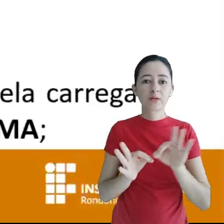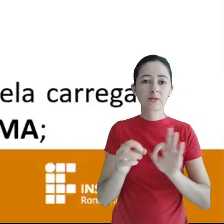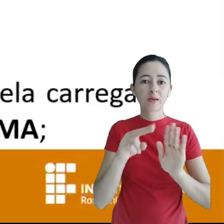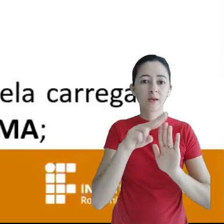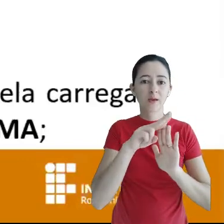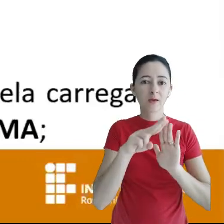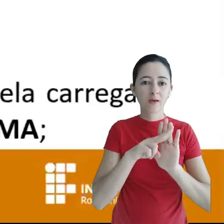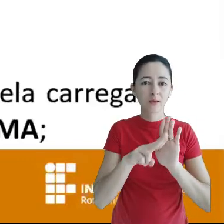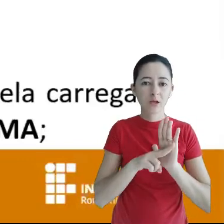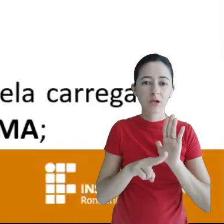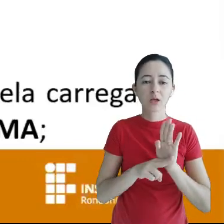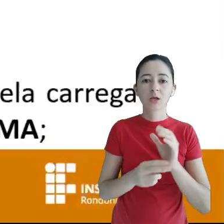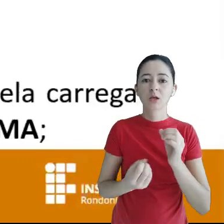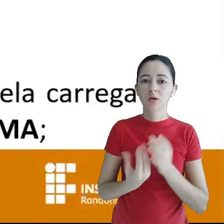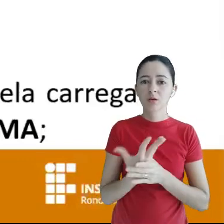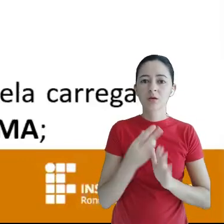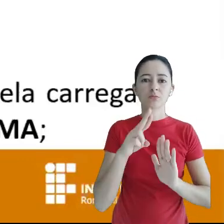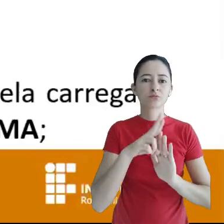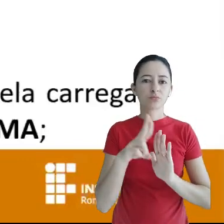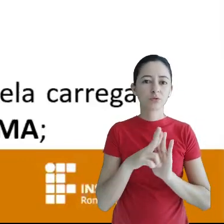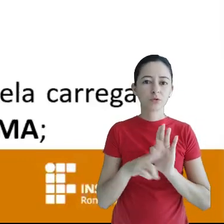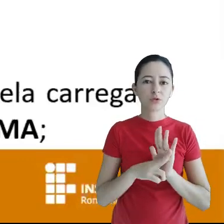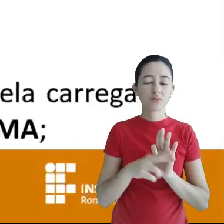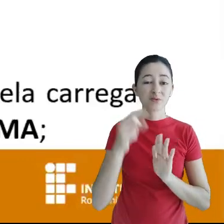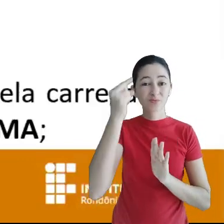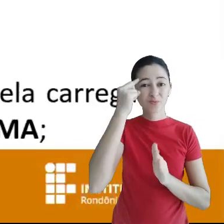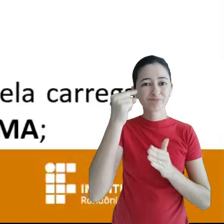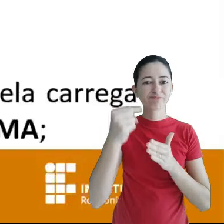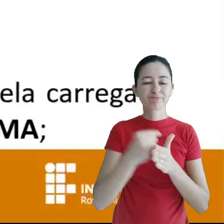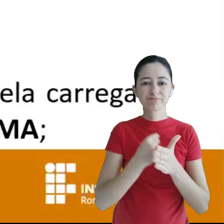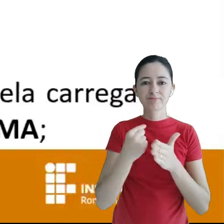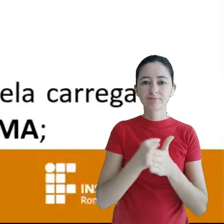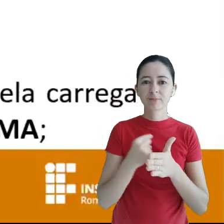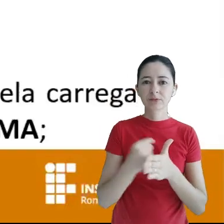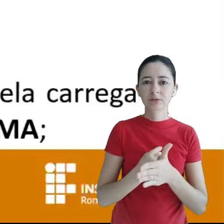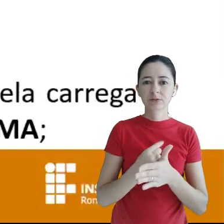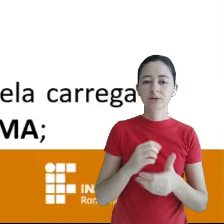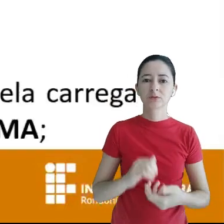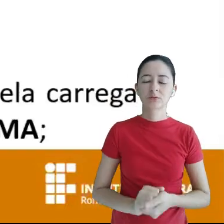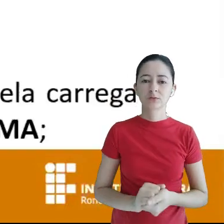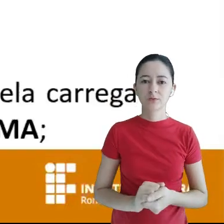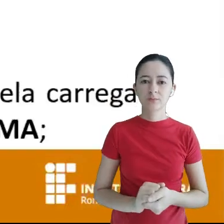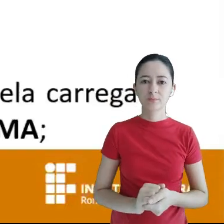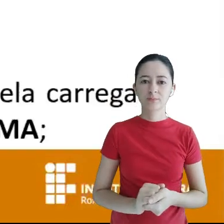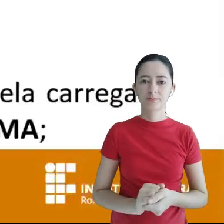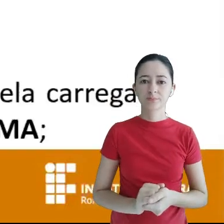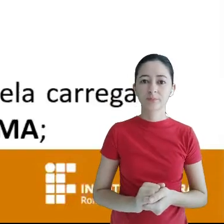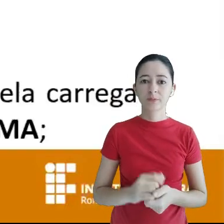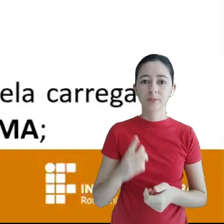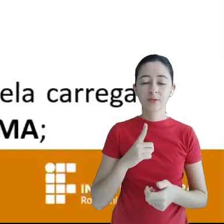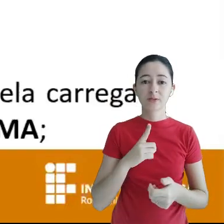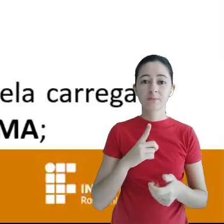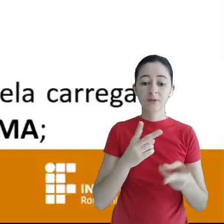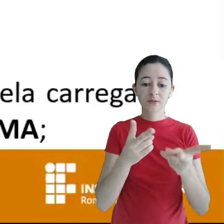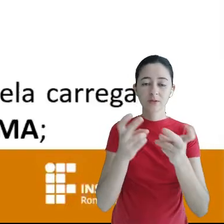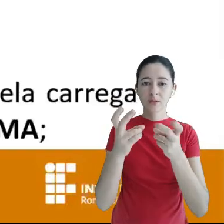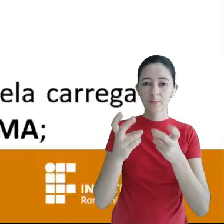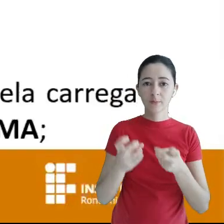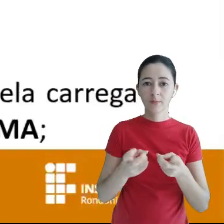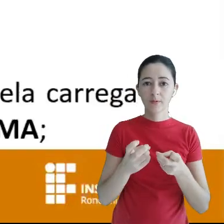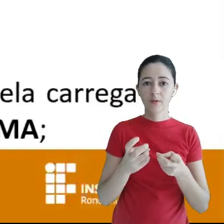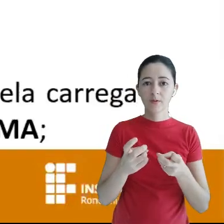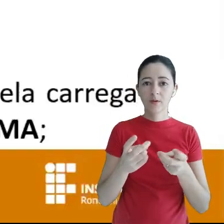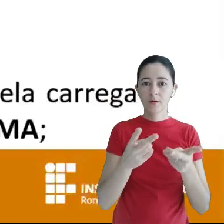para vocês fazerem de perguntas que vocês vão fazer. Regrinhas de perguntas que vocês vão fazer para identificar a